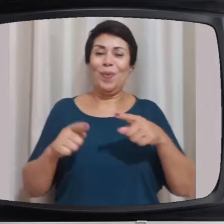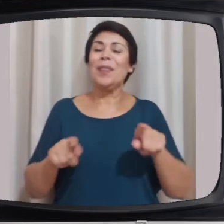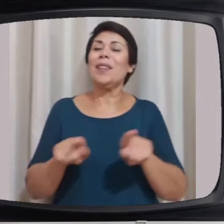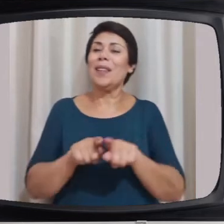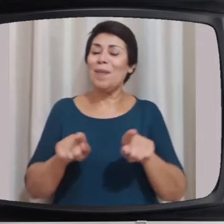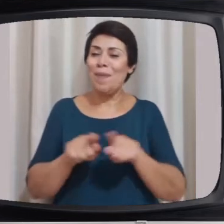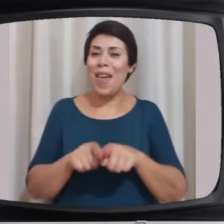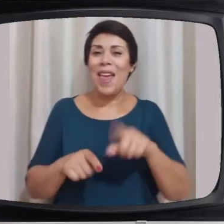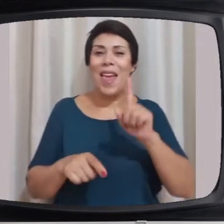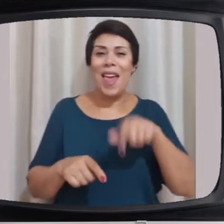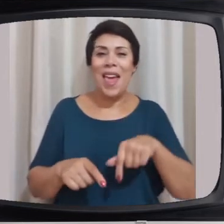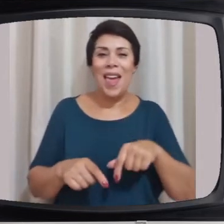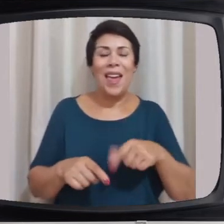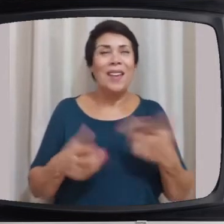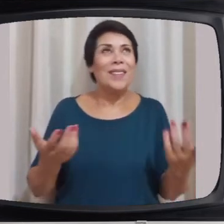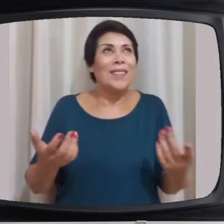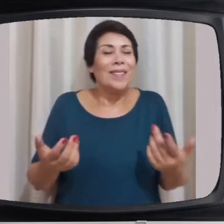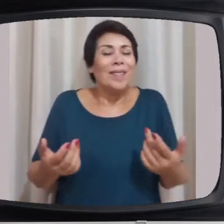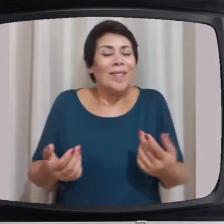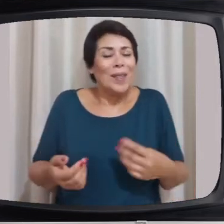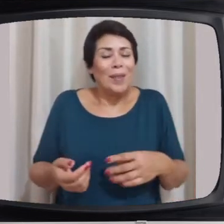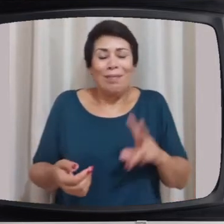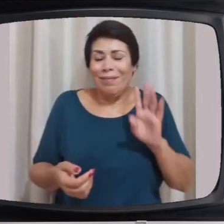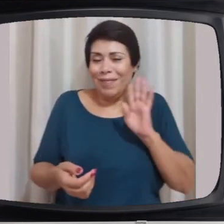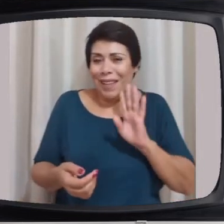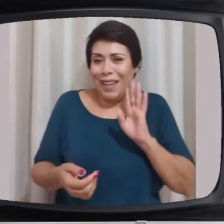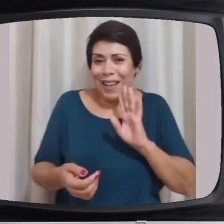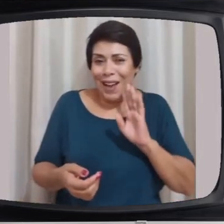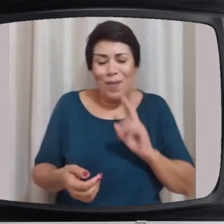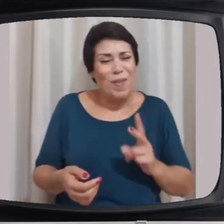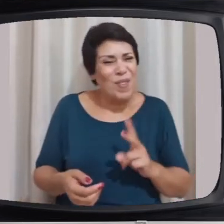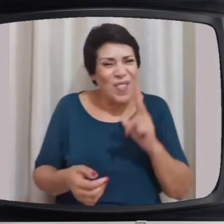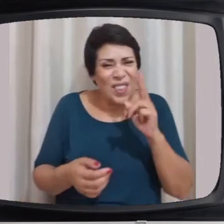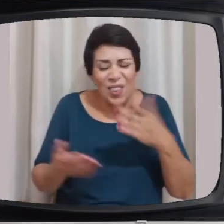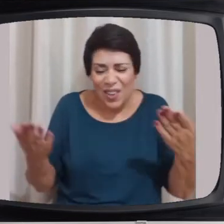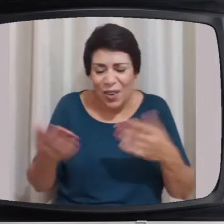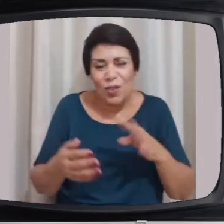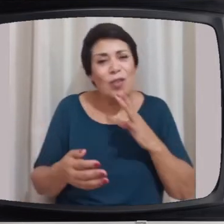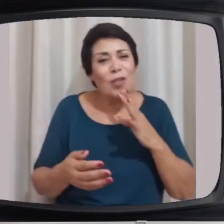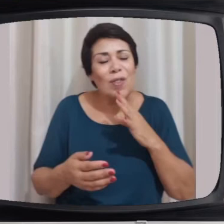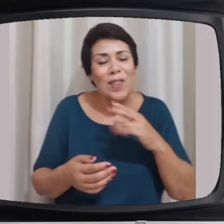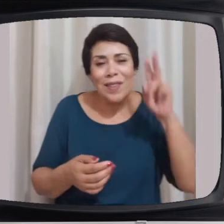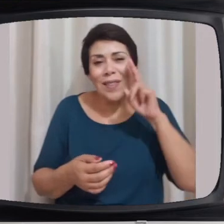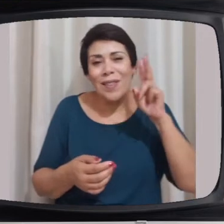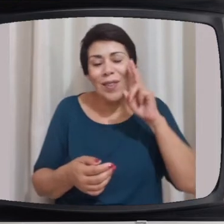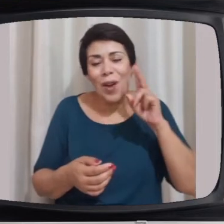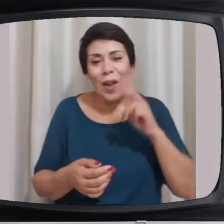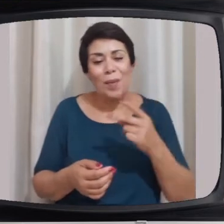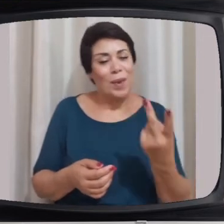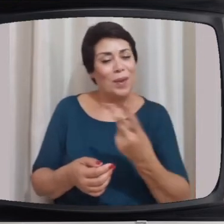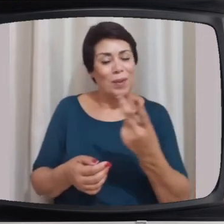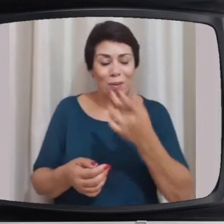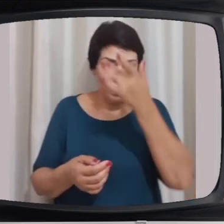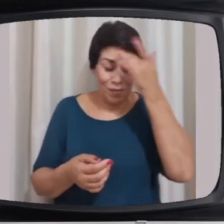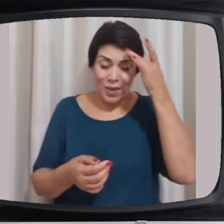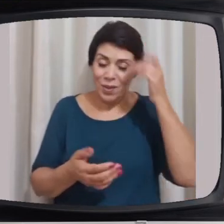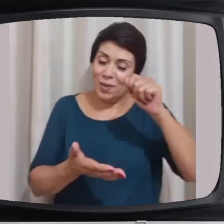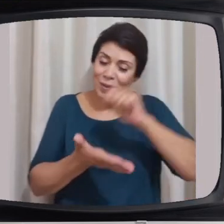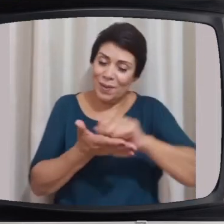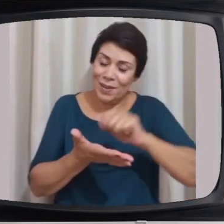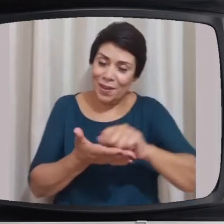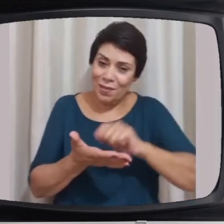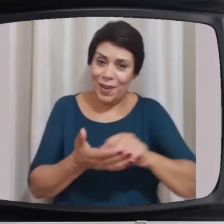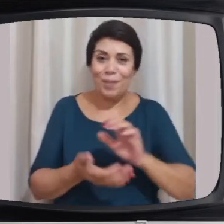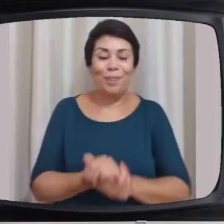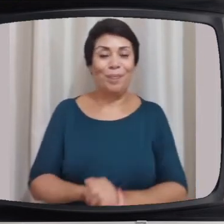é uma vitória poder ouvir ela contada aqui em detalhes pelos seus dois pais, literalmente, né? Eu